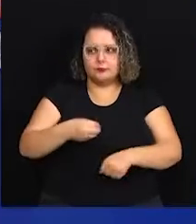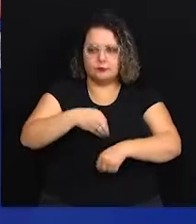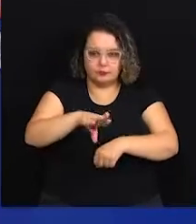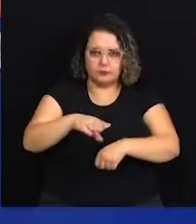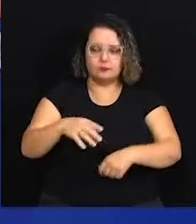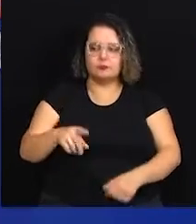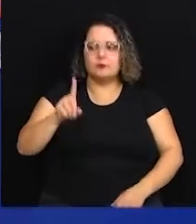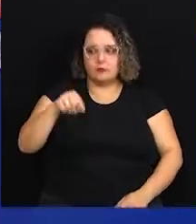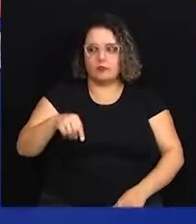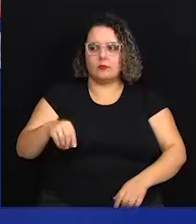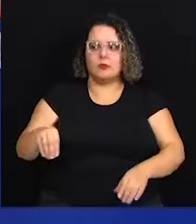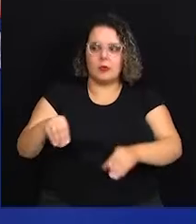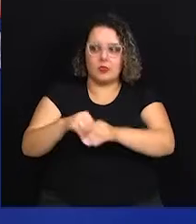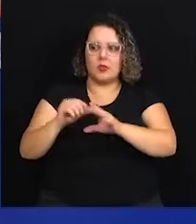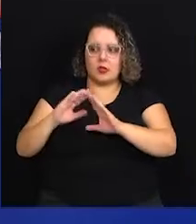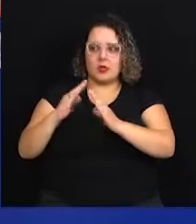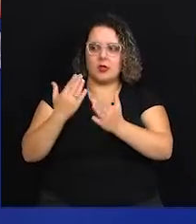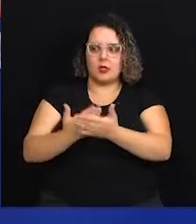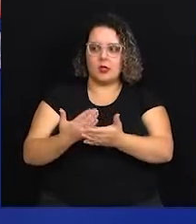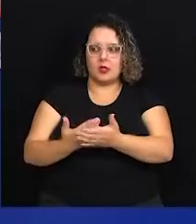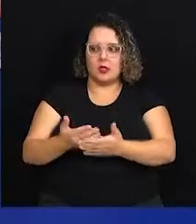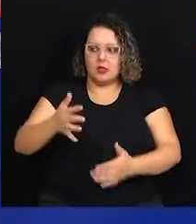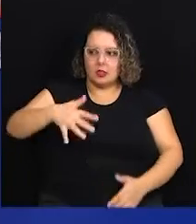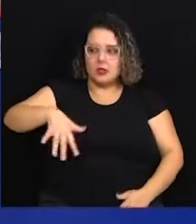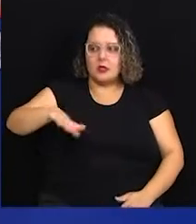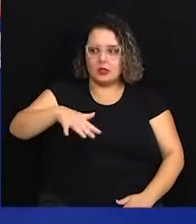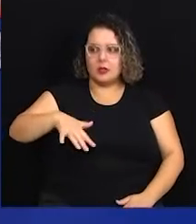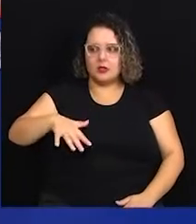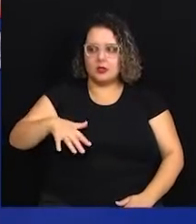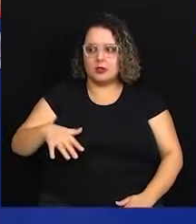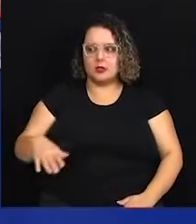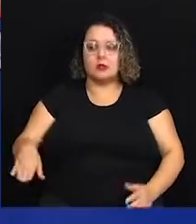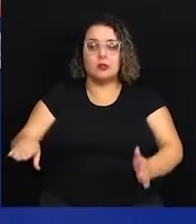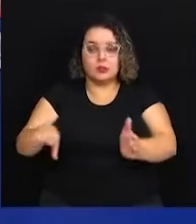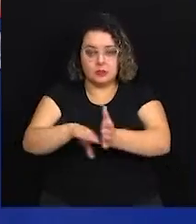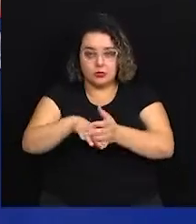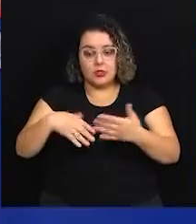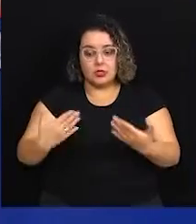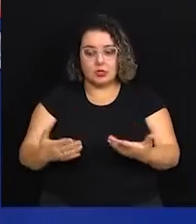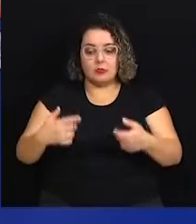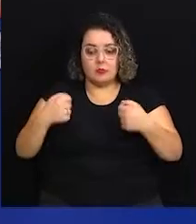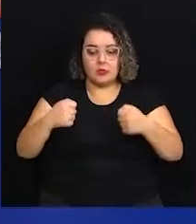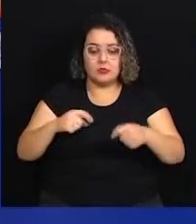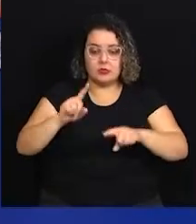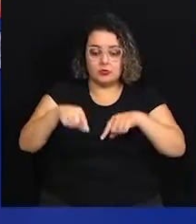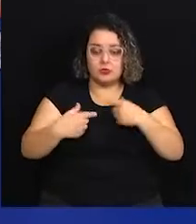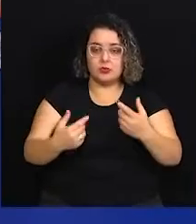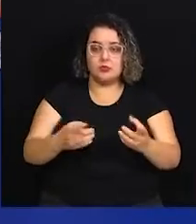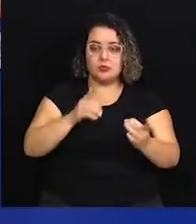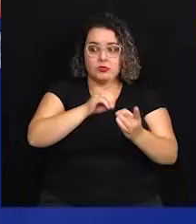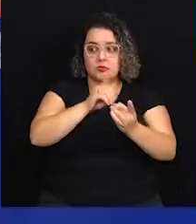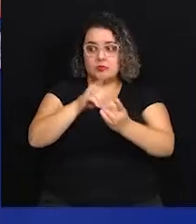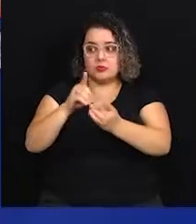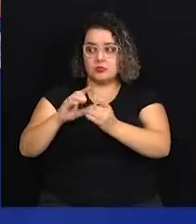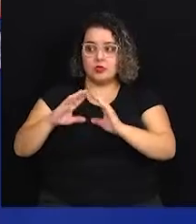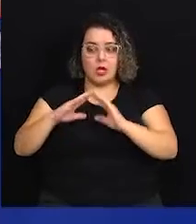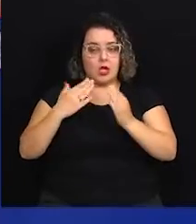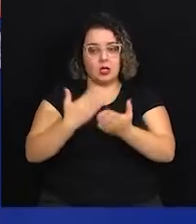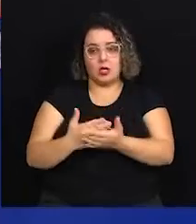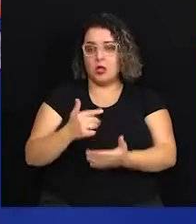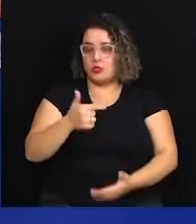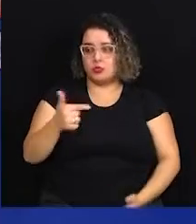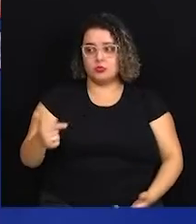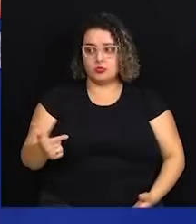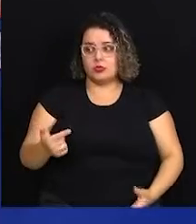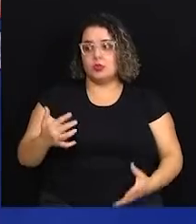encaminhamento hoje vem da escola, vem dessa chegar lá, né? Tem a necessidade dos outros atendimentos, a escola não tem todo o